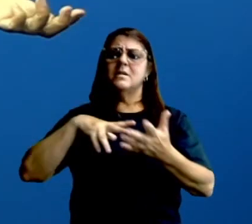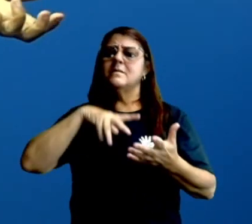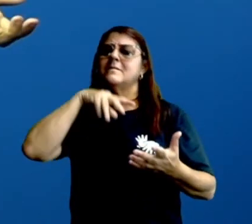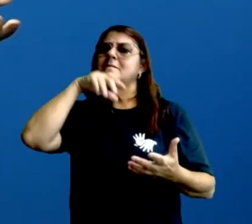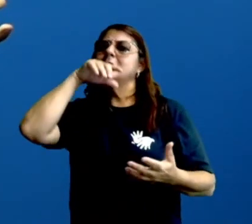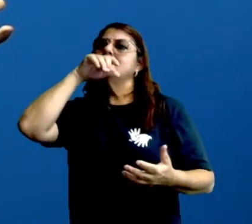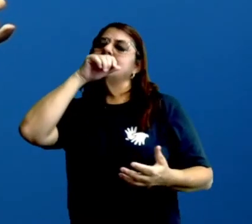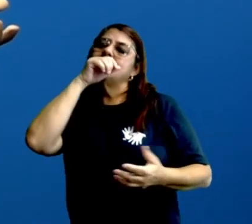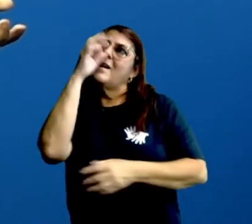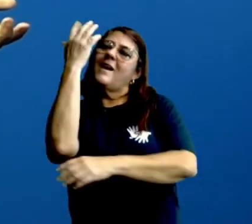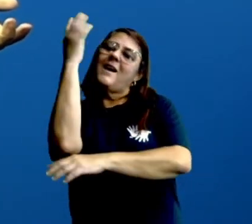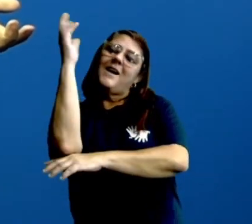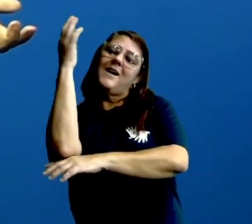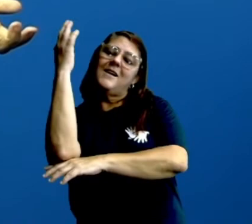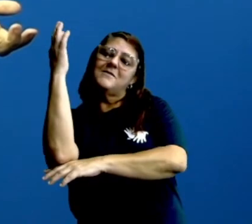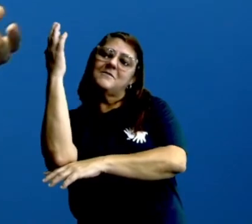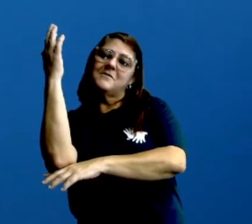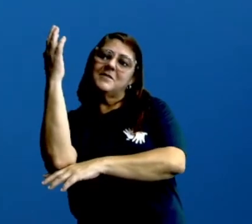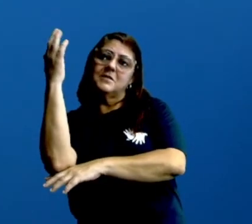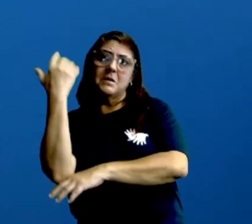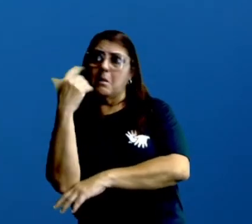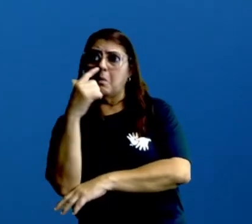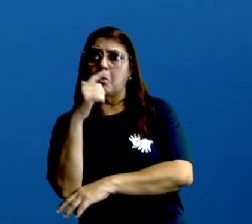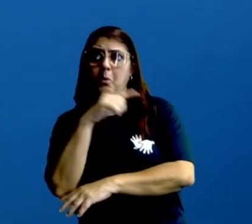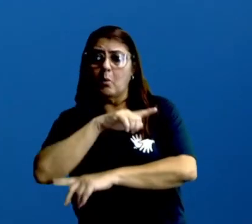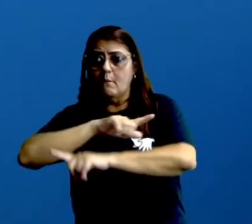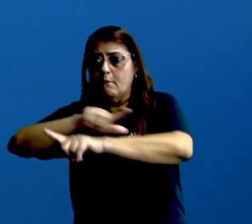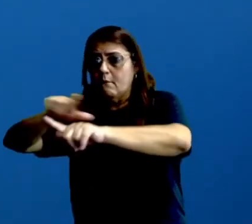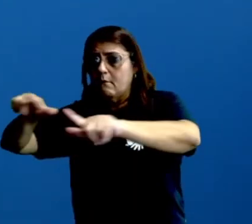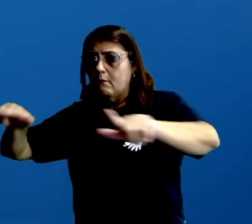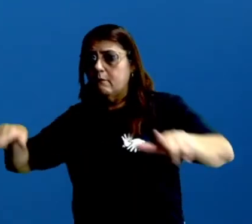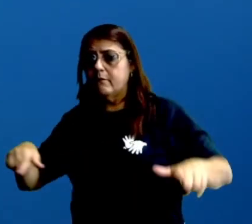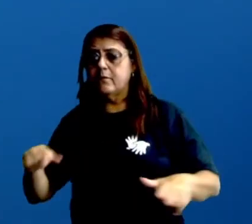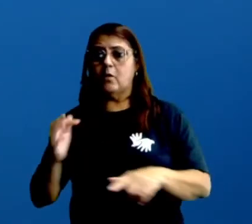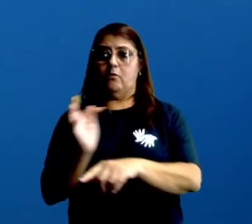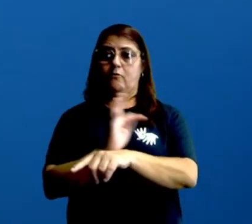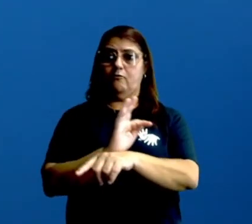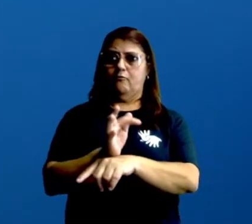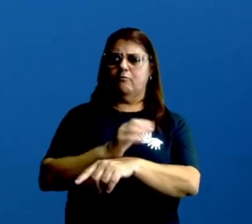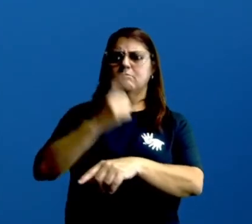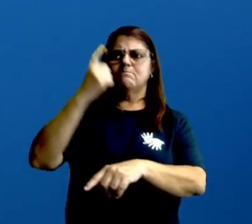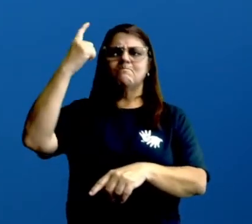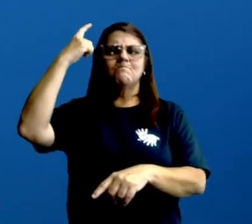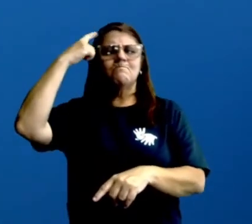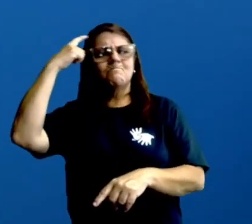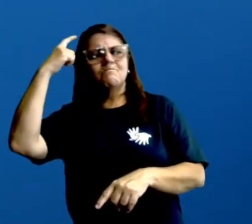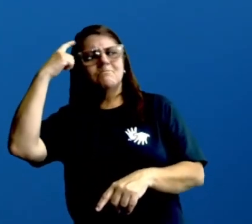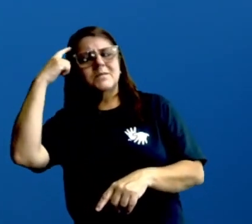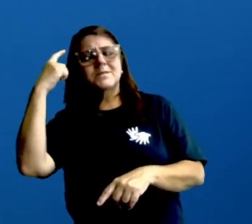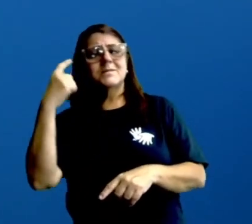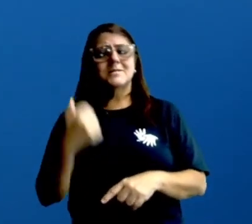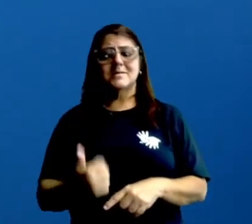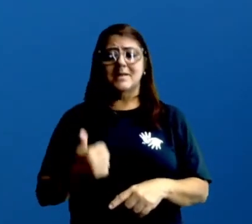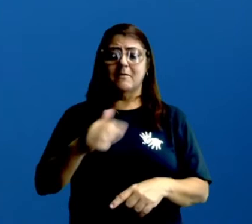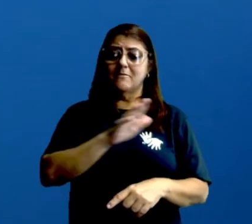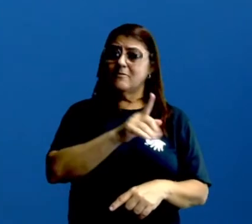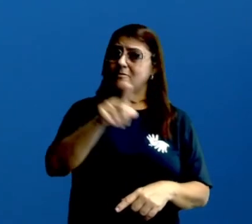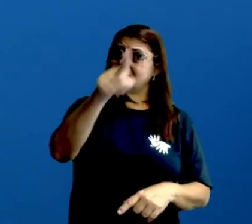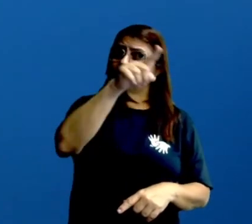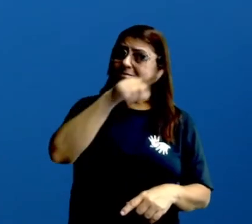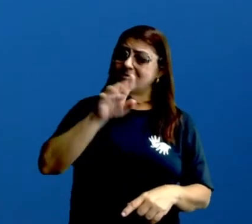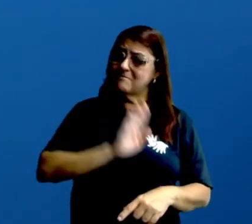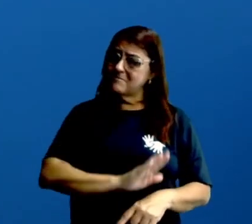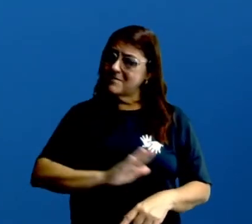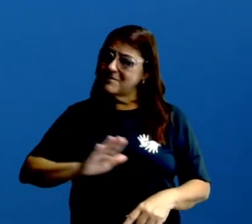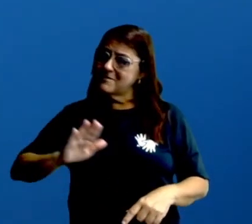puro difícil né mas esse filme traz uma reflexão bem importante para você pequenininho